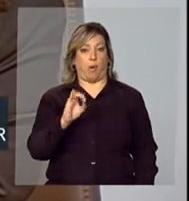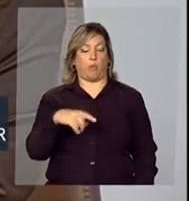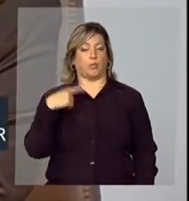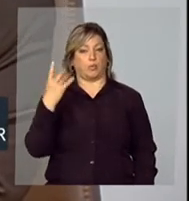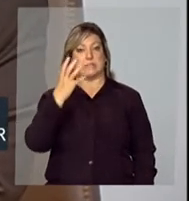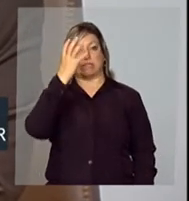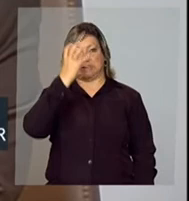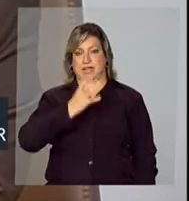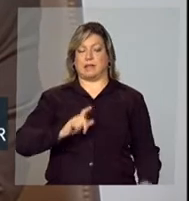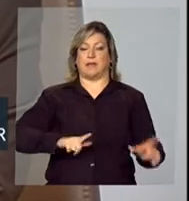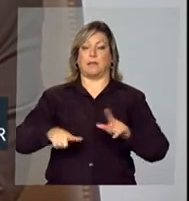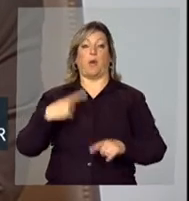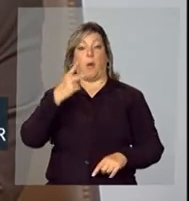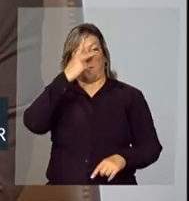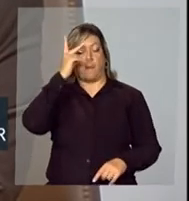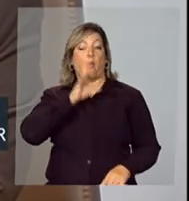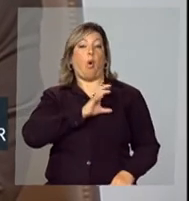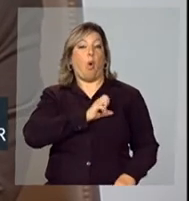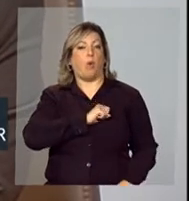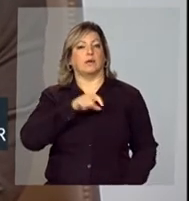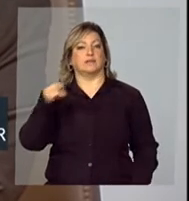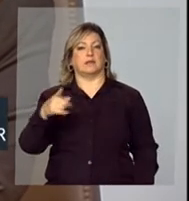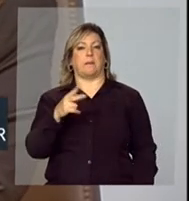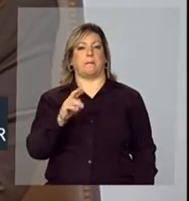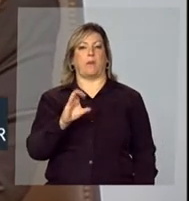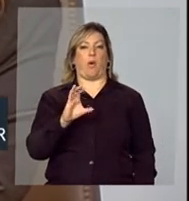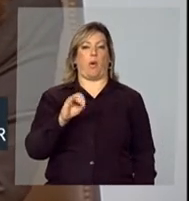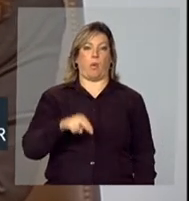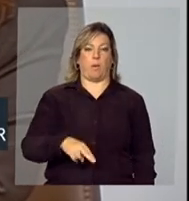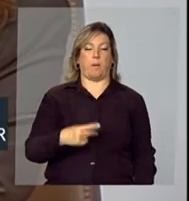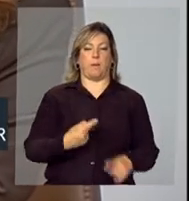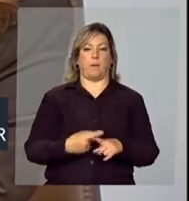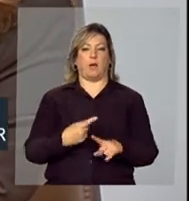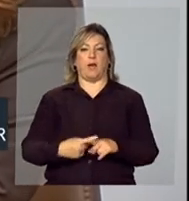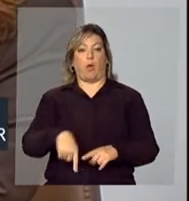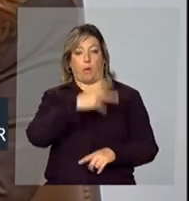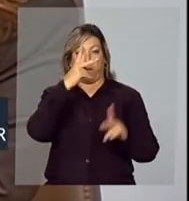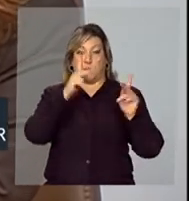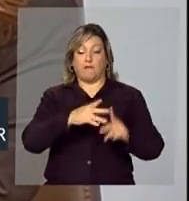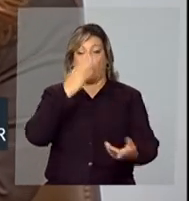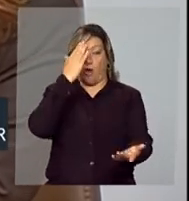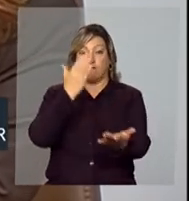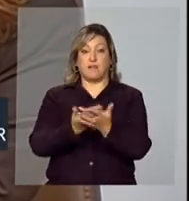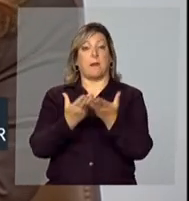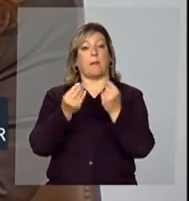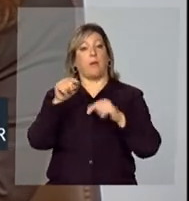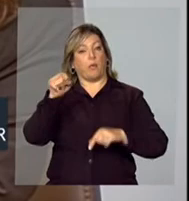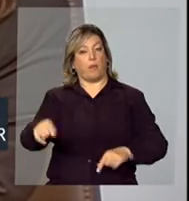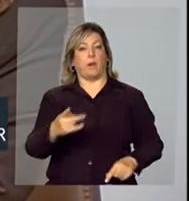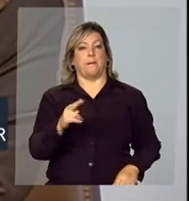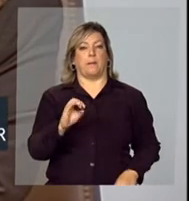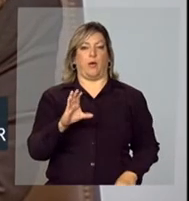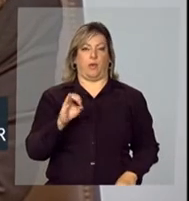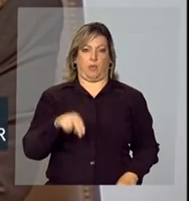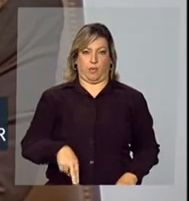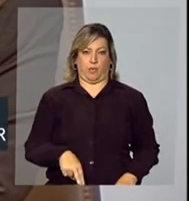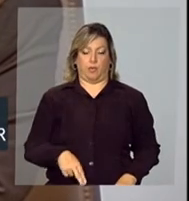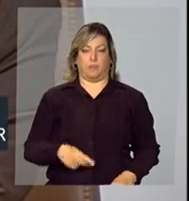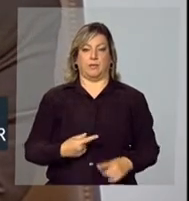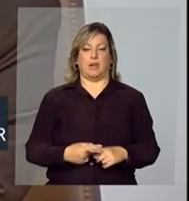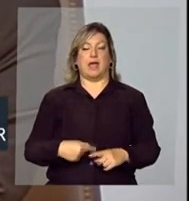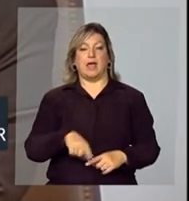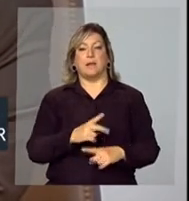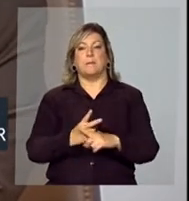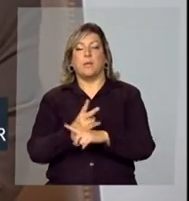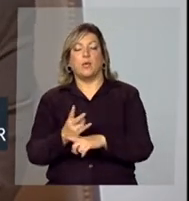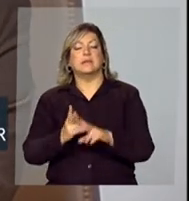junto à população e a confiança que os consumidores têm nos procons é tamanha que por vezes eles